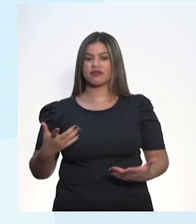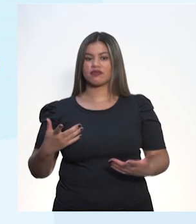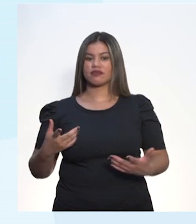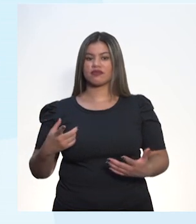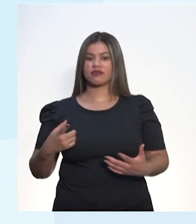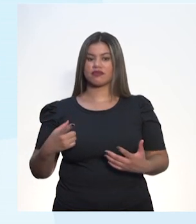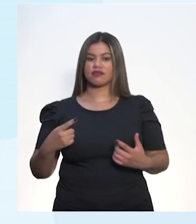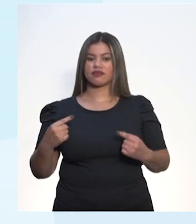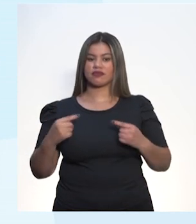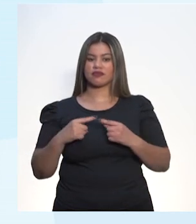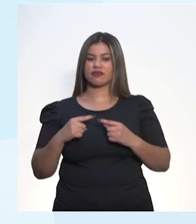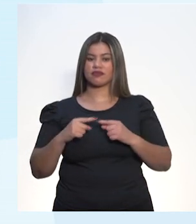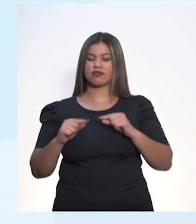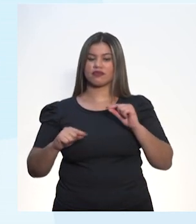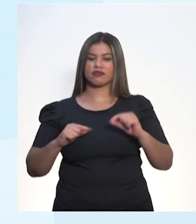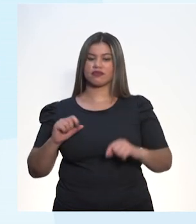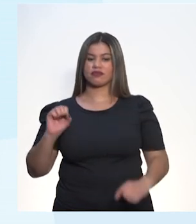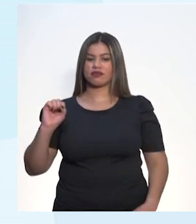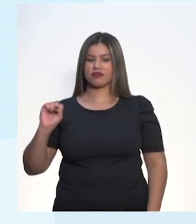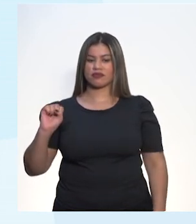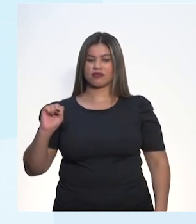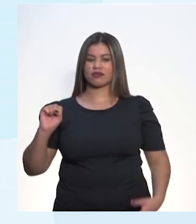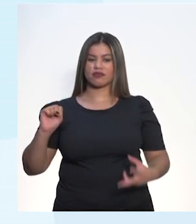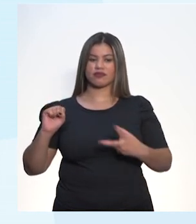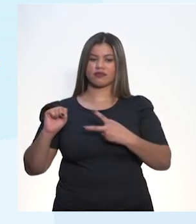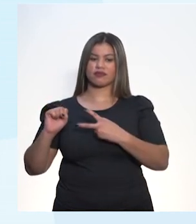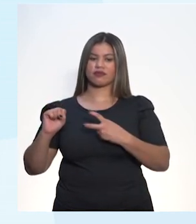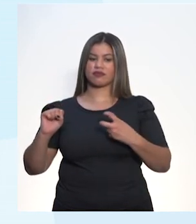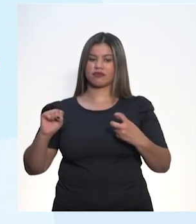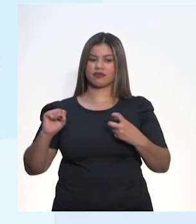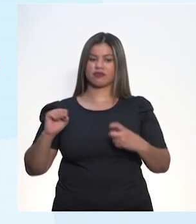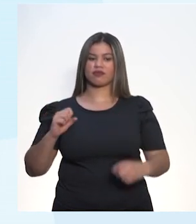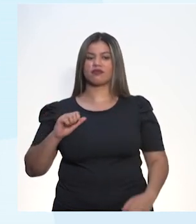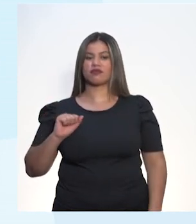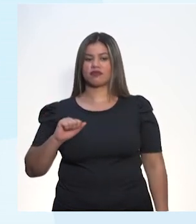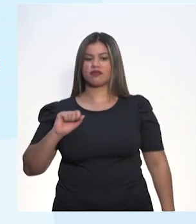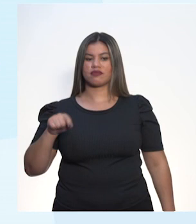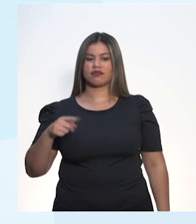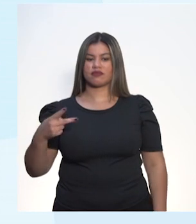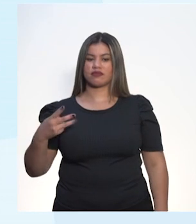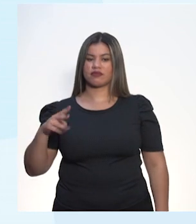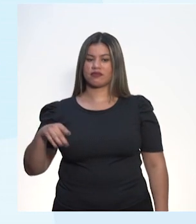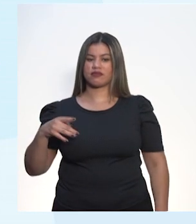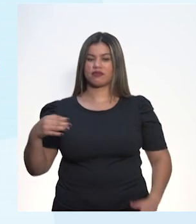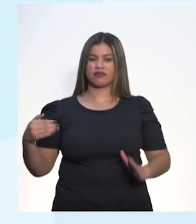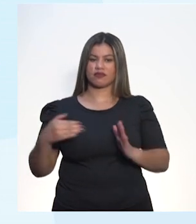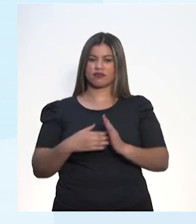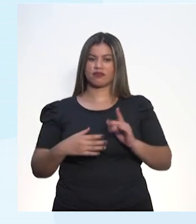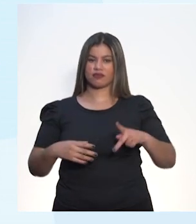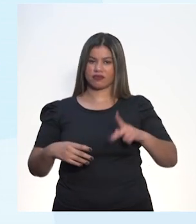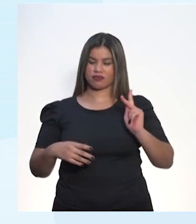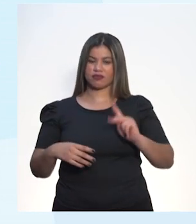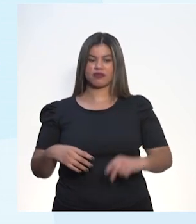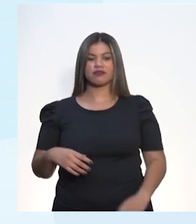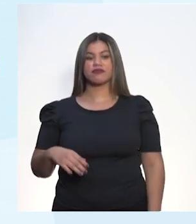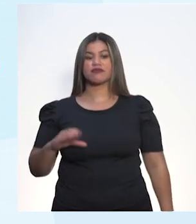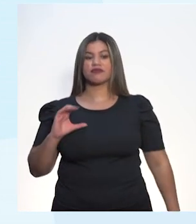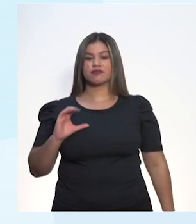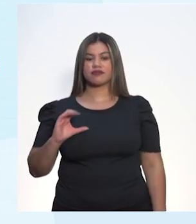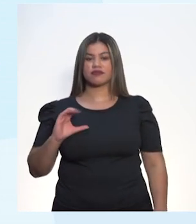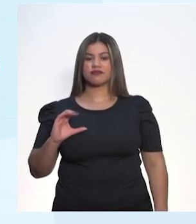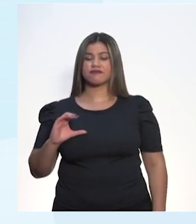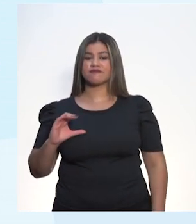aqui, eu teria exatamente os mesmos elementos. E a C, ele é um